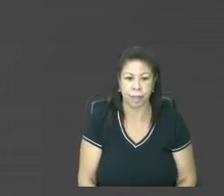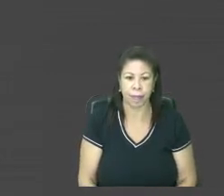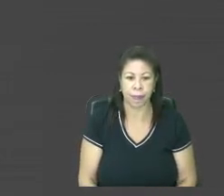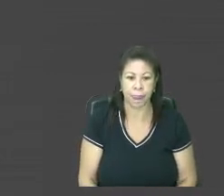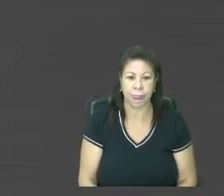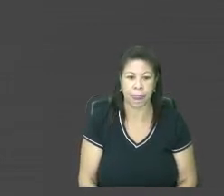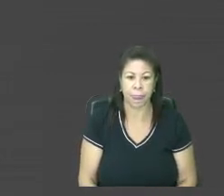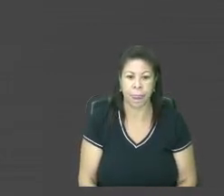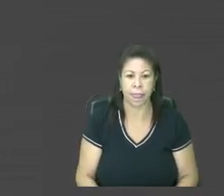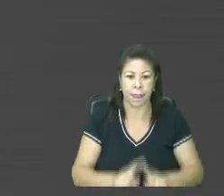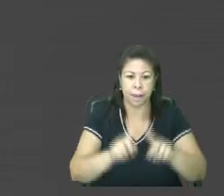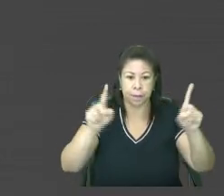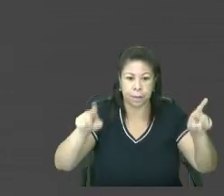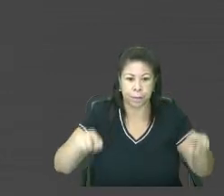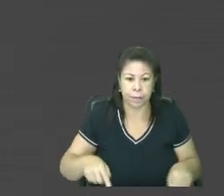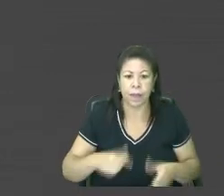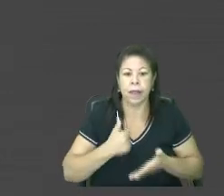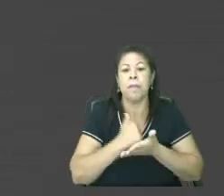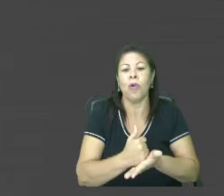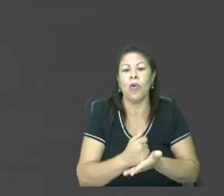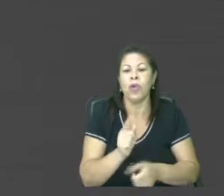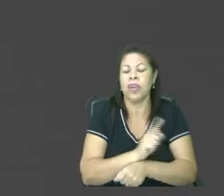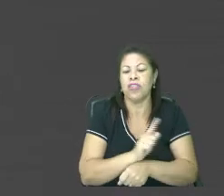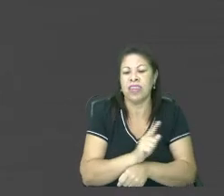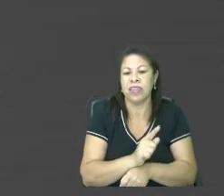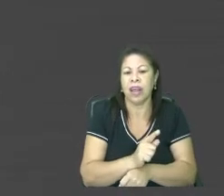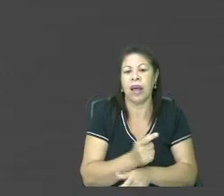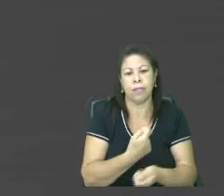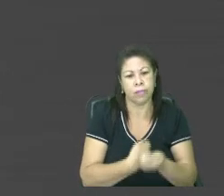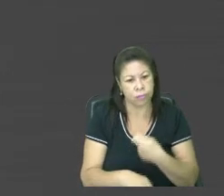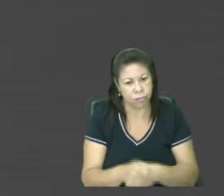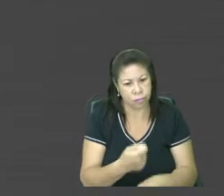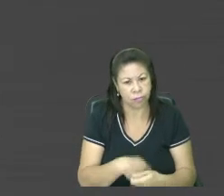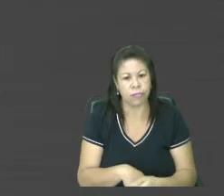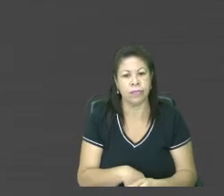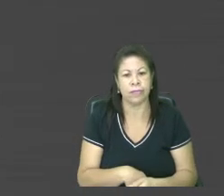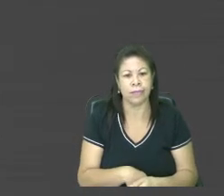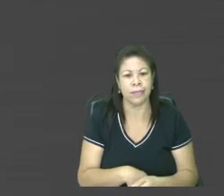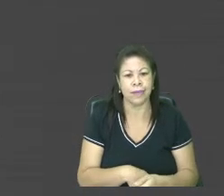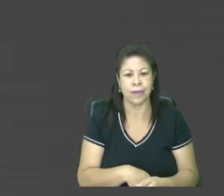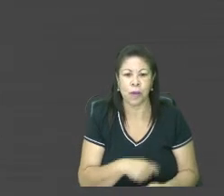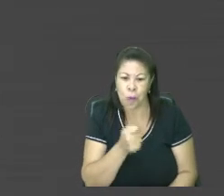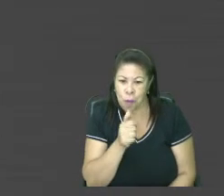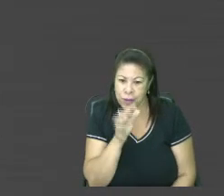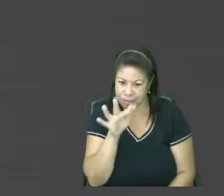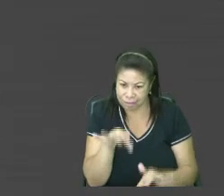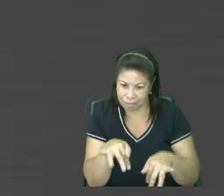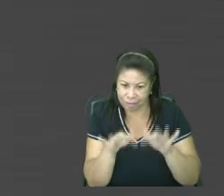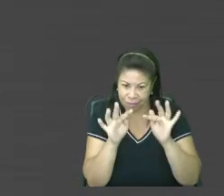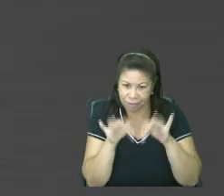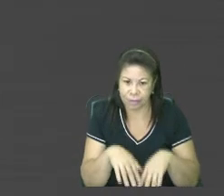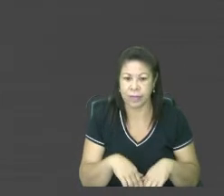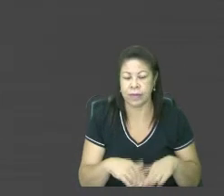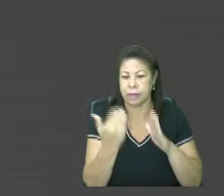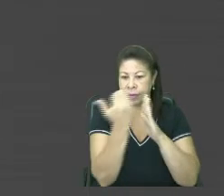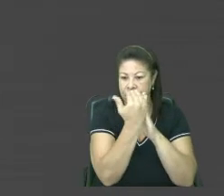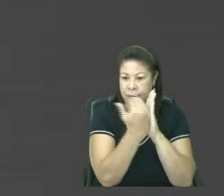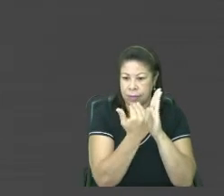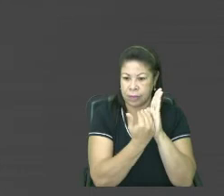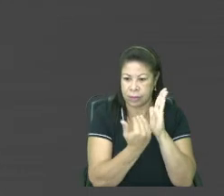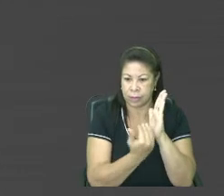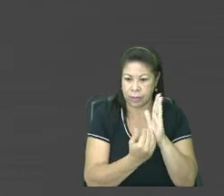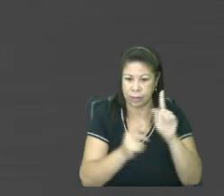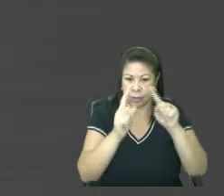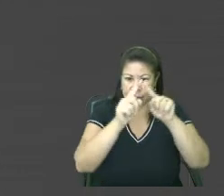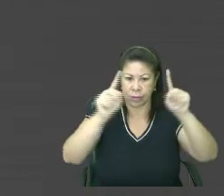E apoio à gestão e administrativo, nós estamos quase acabando. Primeira tela, a gente demonstra o número